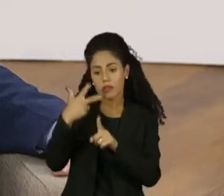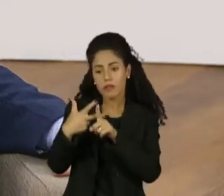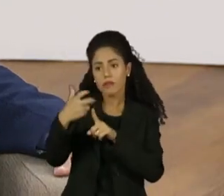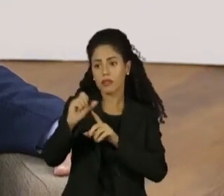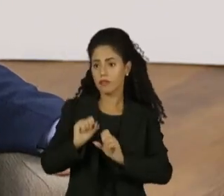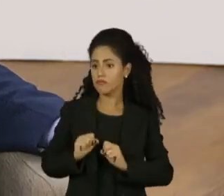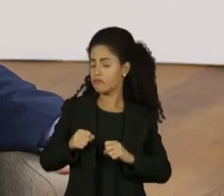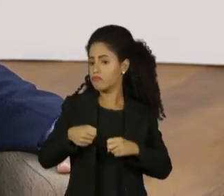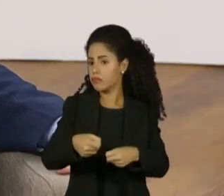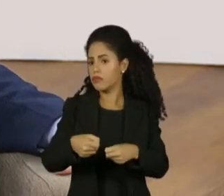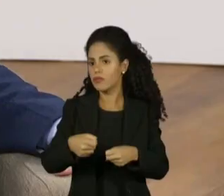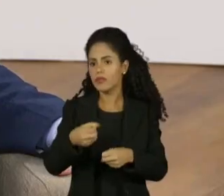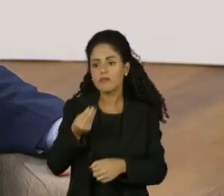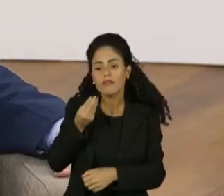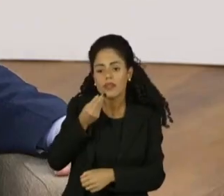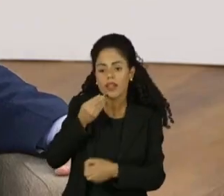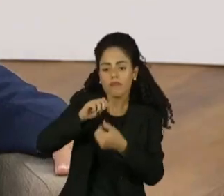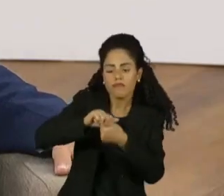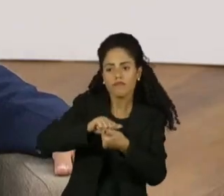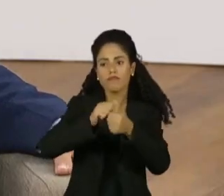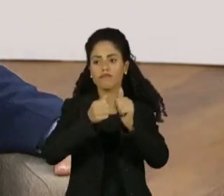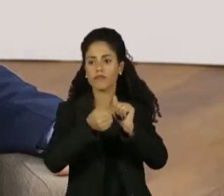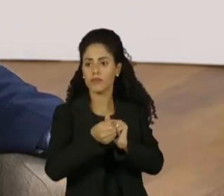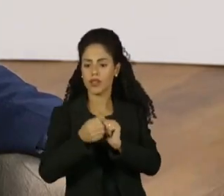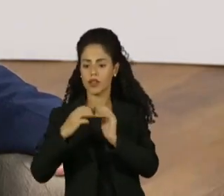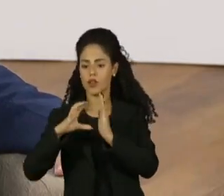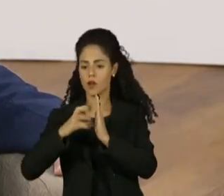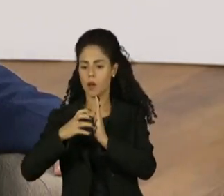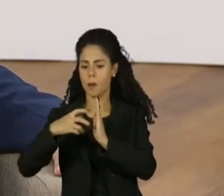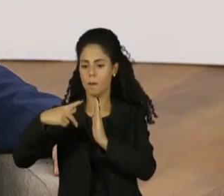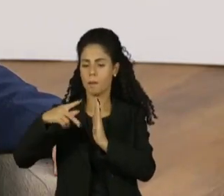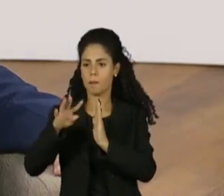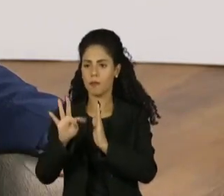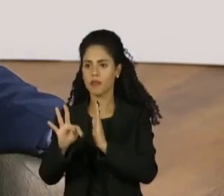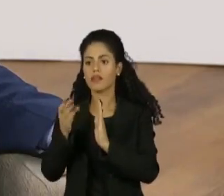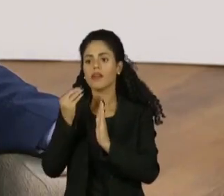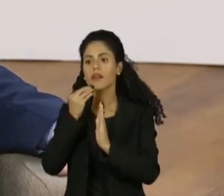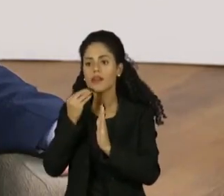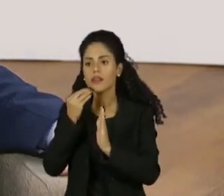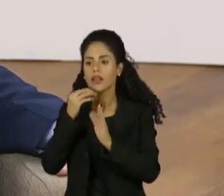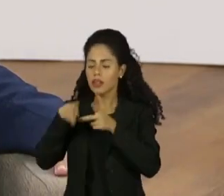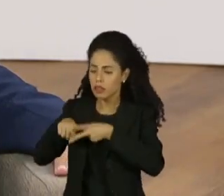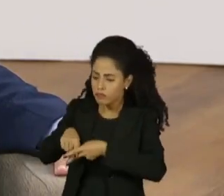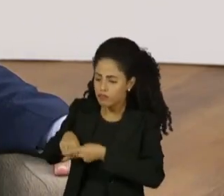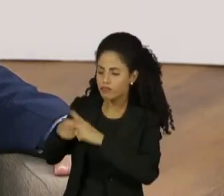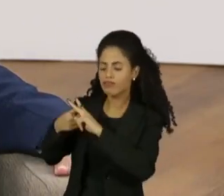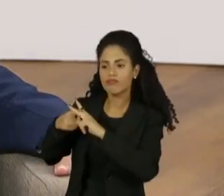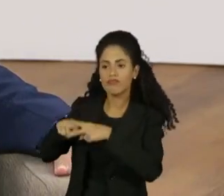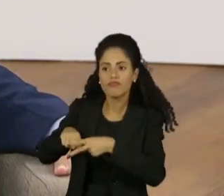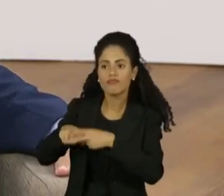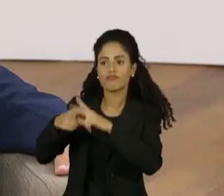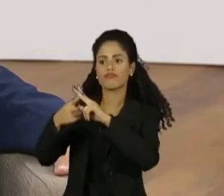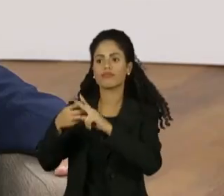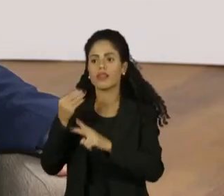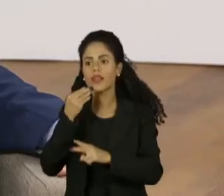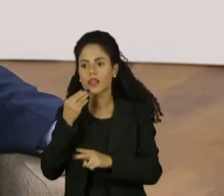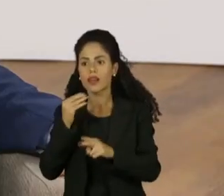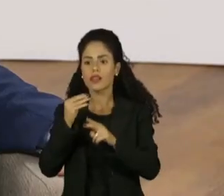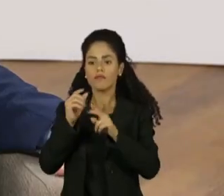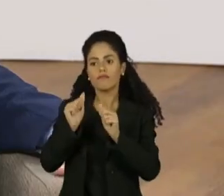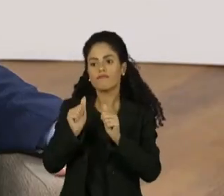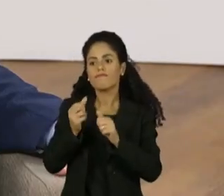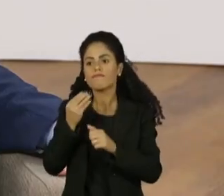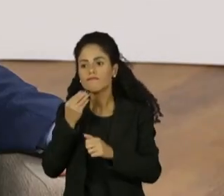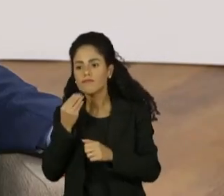esforço muito grande, né, do Partido dos Trabalhadores de passar limpo e limpar, literalmente,